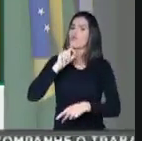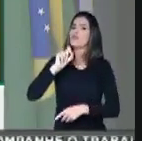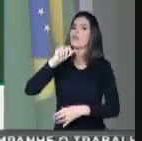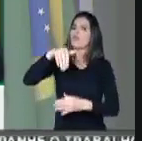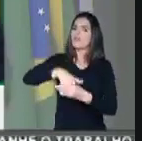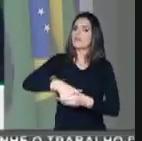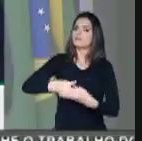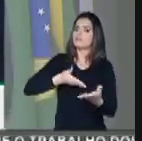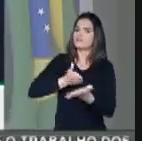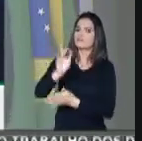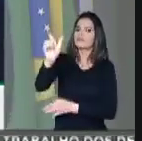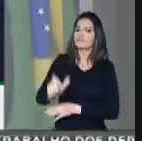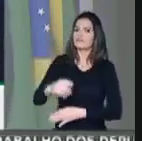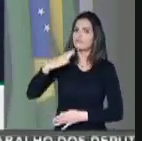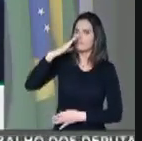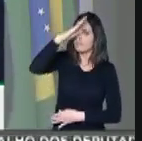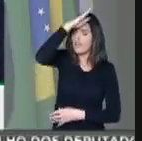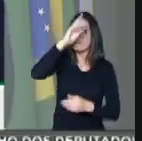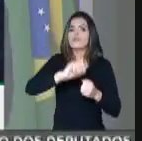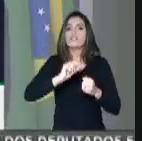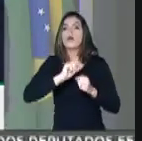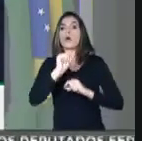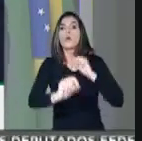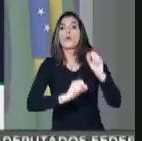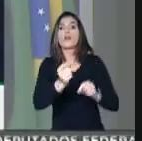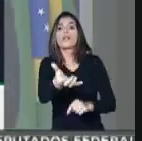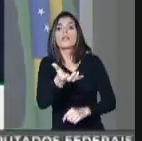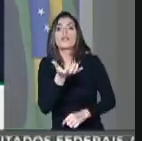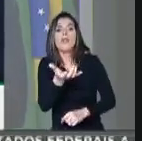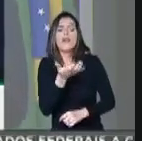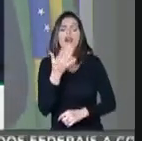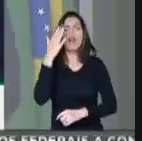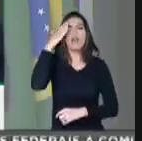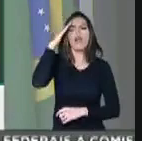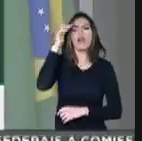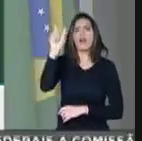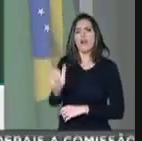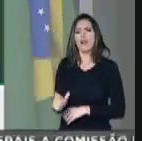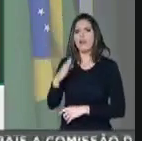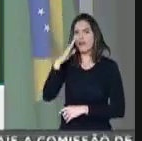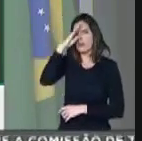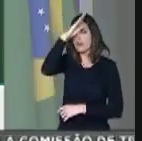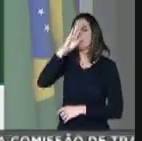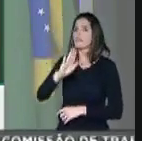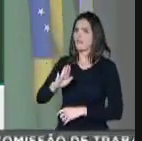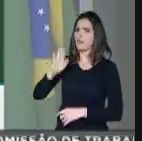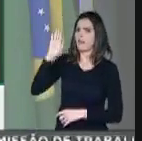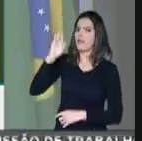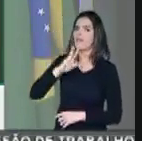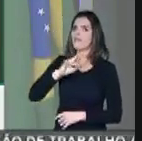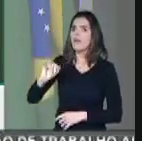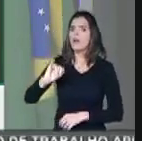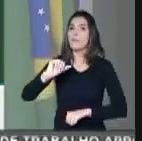Jair Bolsonaro, o fizeram porque querem ou entendiam que ele era o candidato que